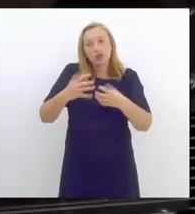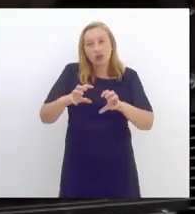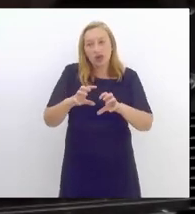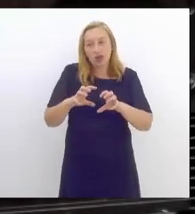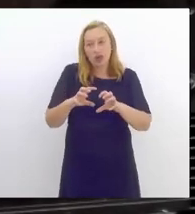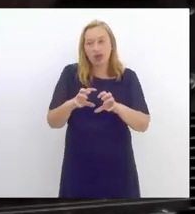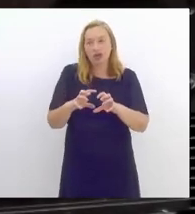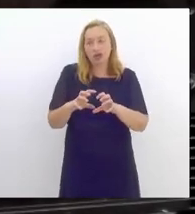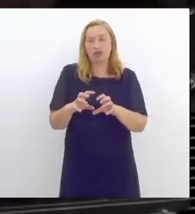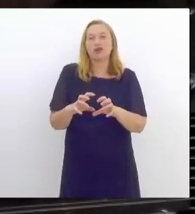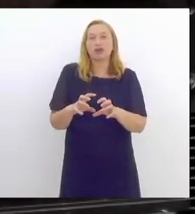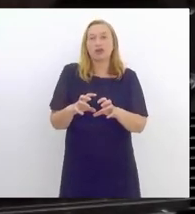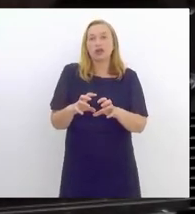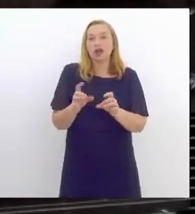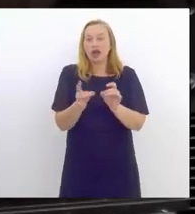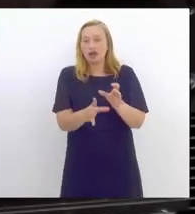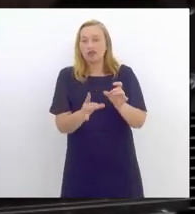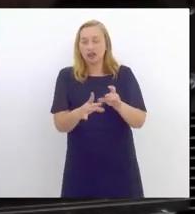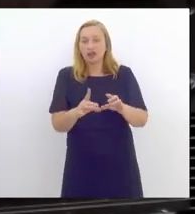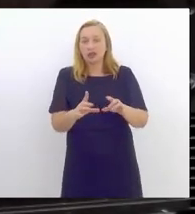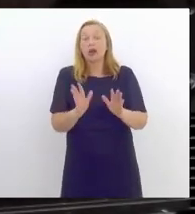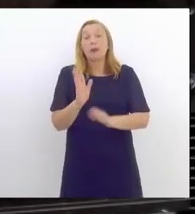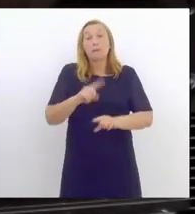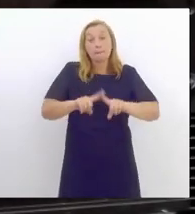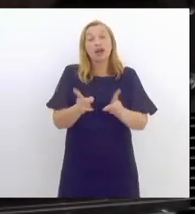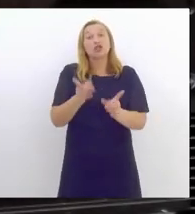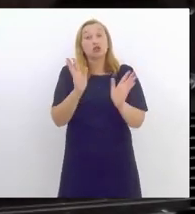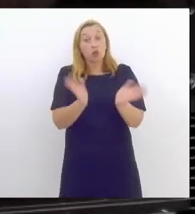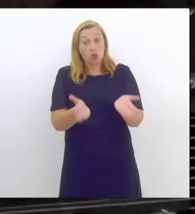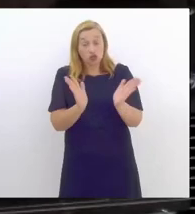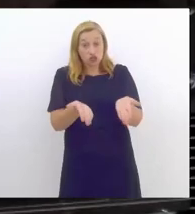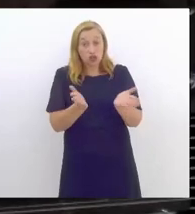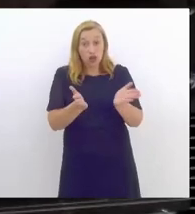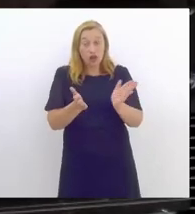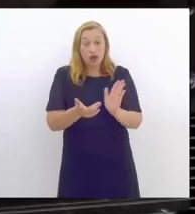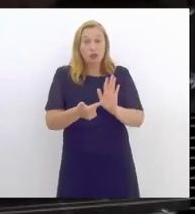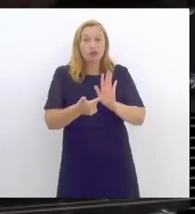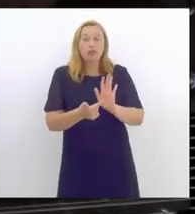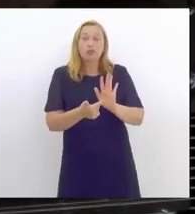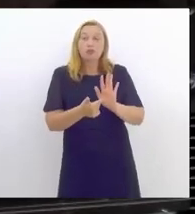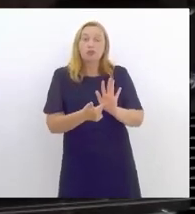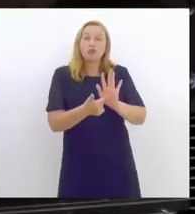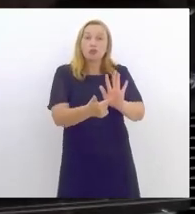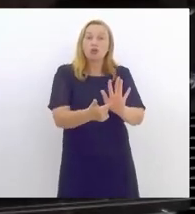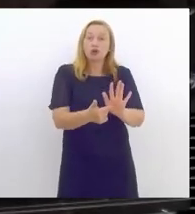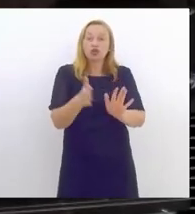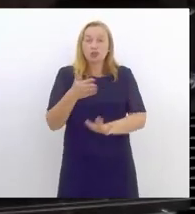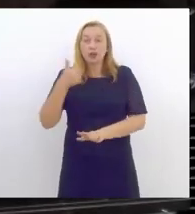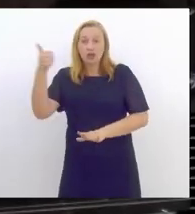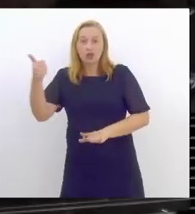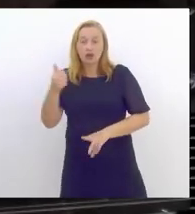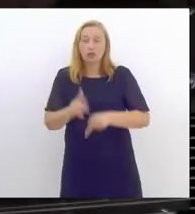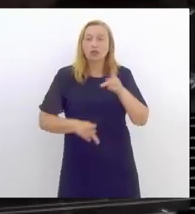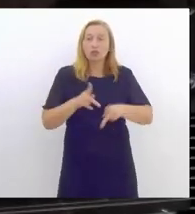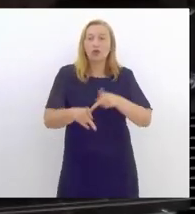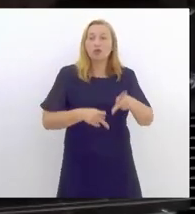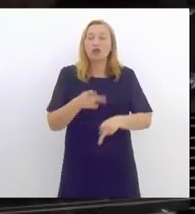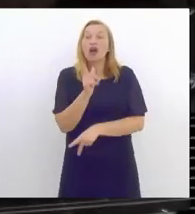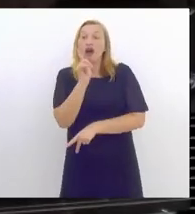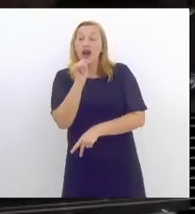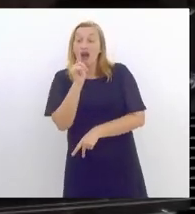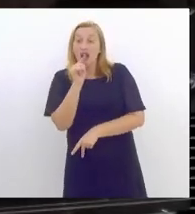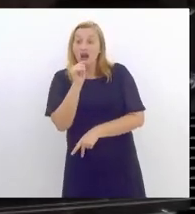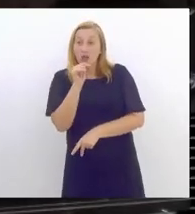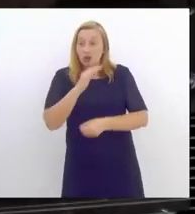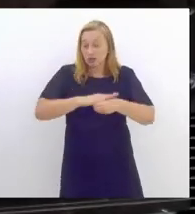benefícios da medida, que já apresenta hoje benefícios à população. Água e saneamento são direito de